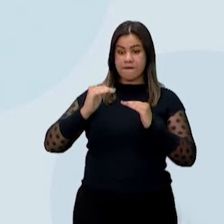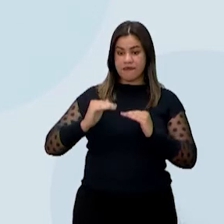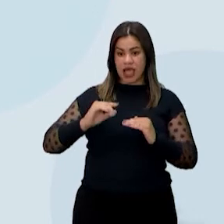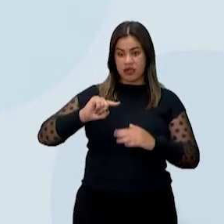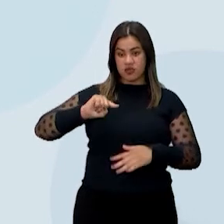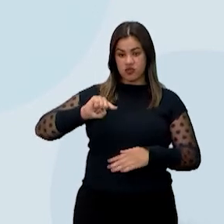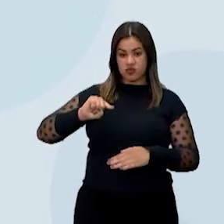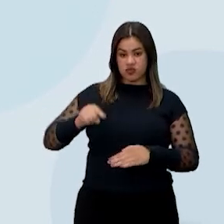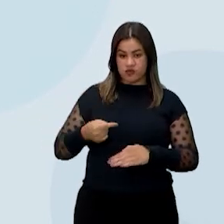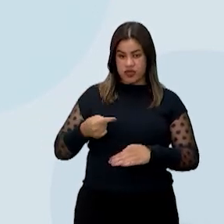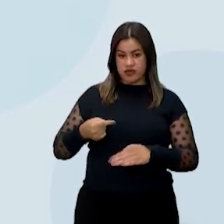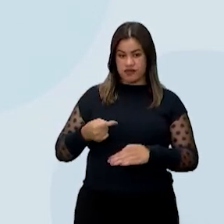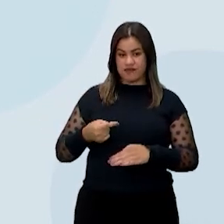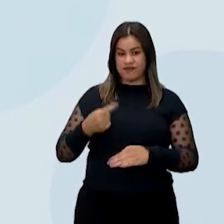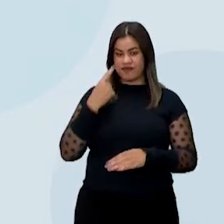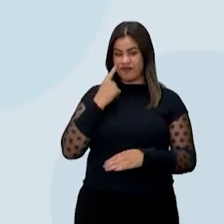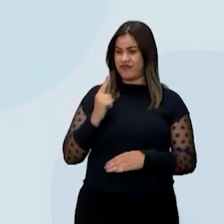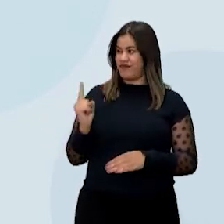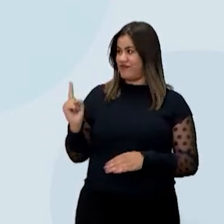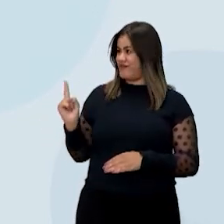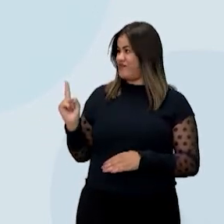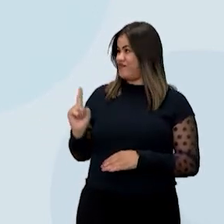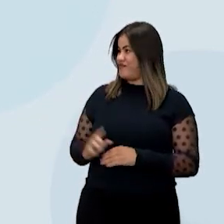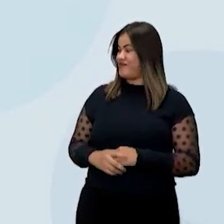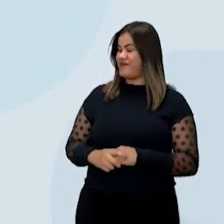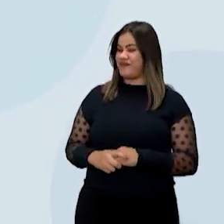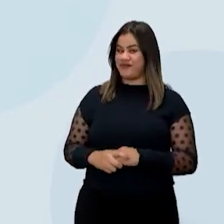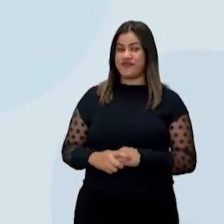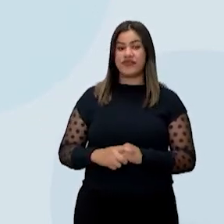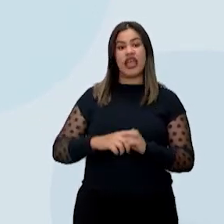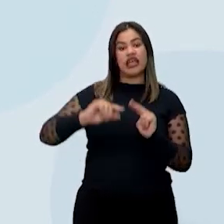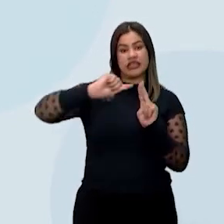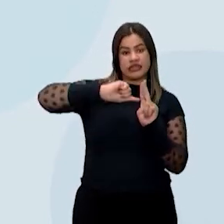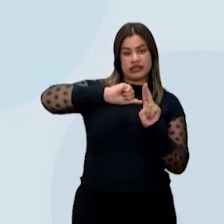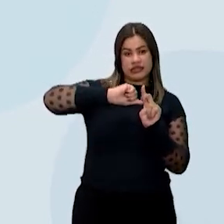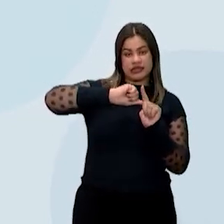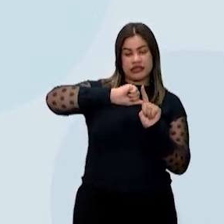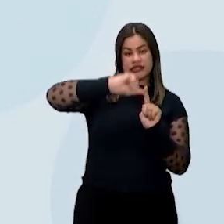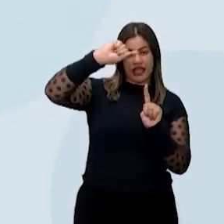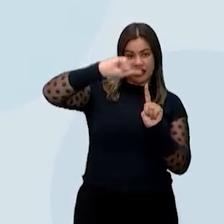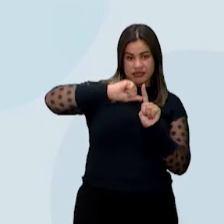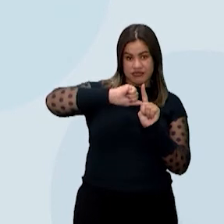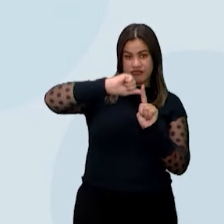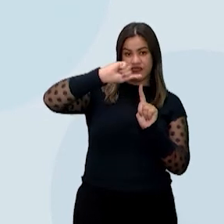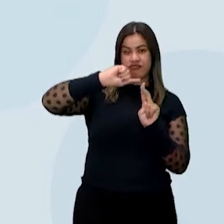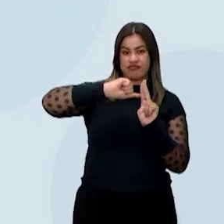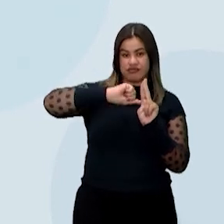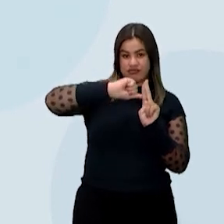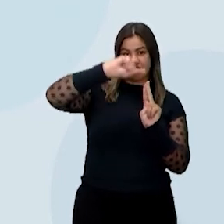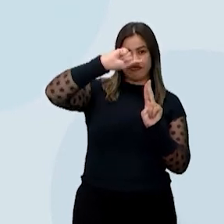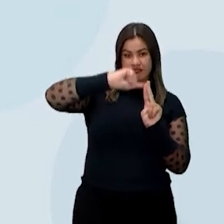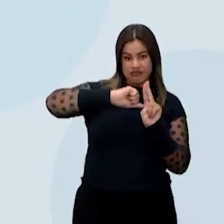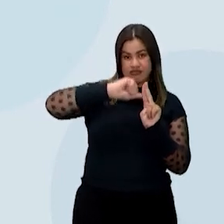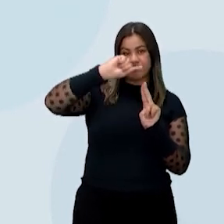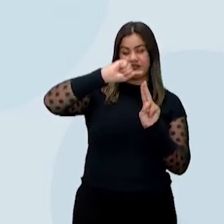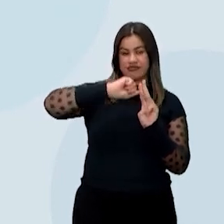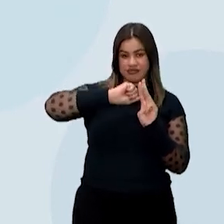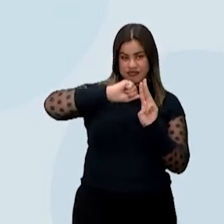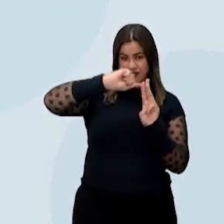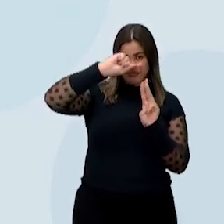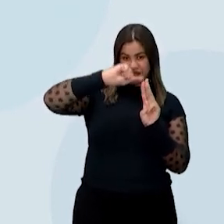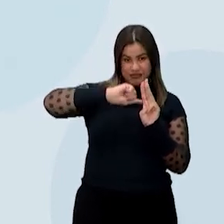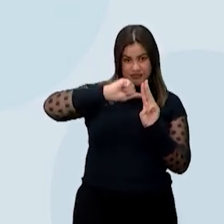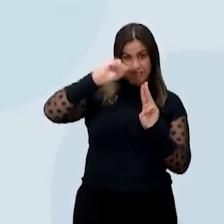numerozinhos assim, né? Décimo com décimo, centésimo com centésimo, vírgula com vírgula. E faz a continha de menos,